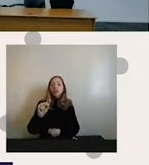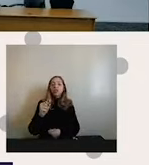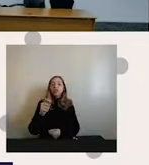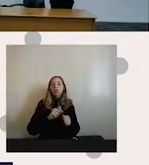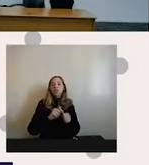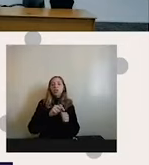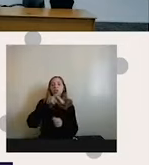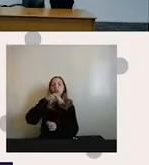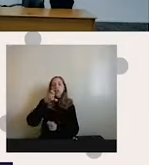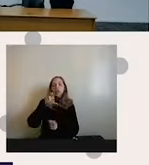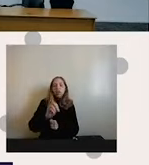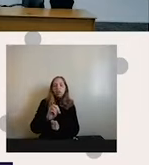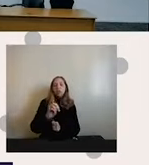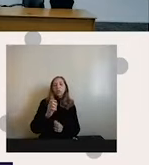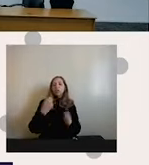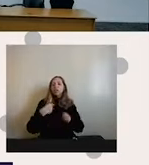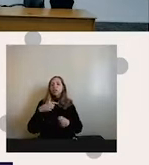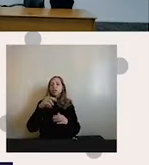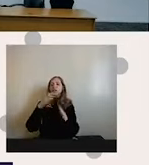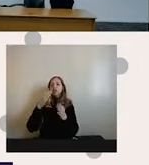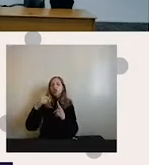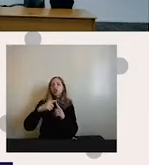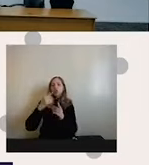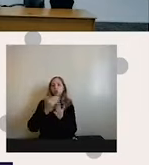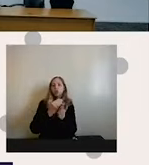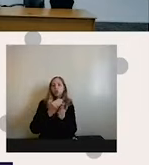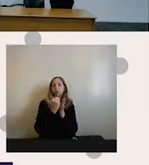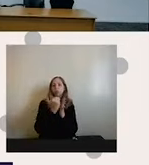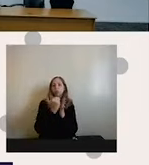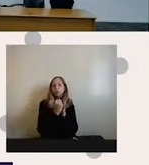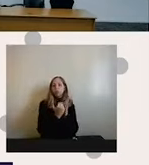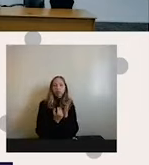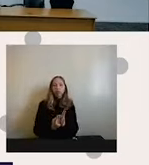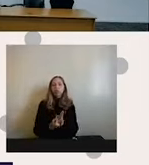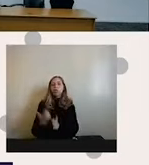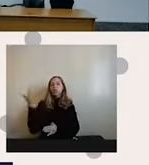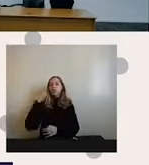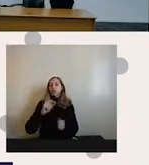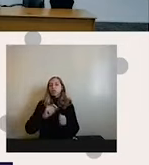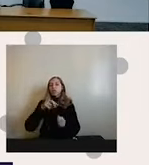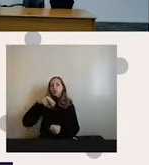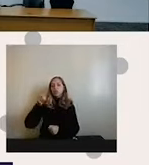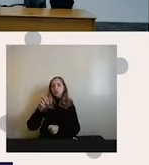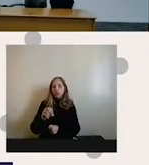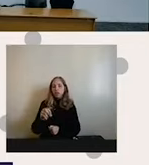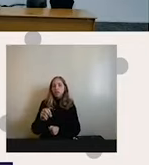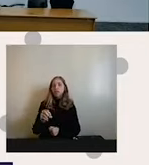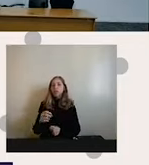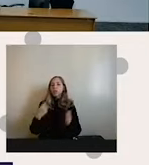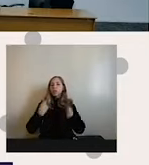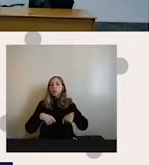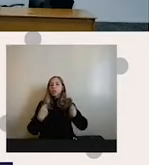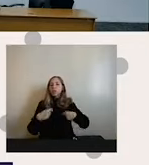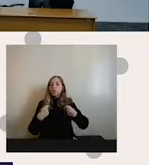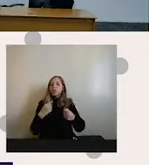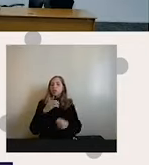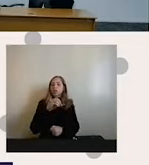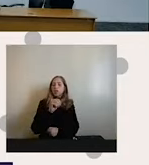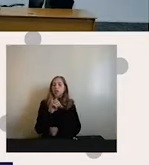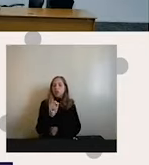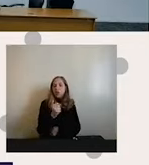de Procedimento para os Serviços de Saúde. Para ele fazer o nexo, ele precisa de dados individuais, então,